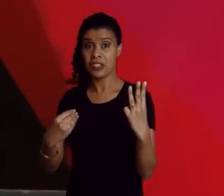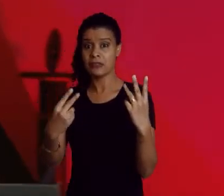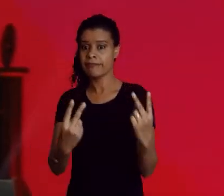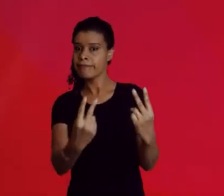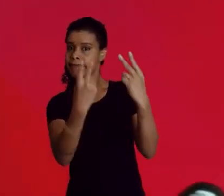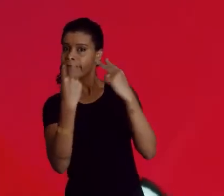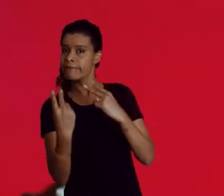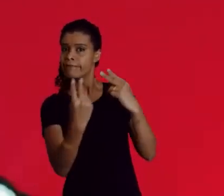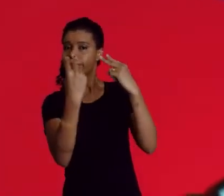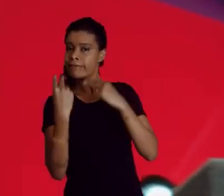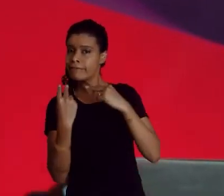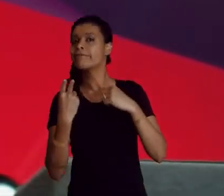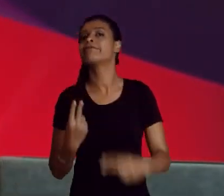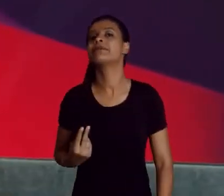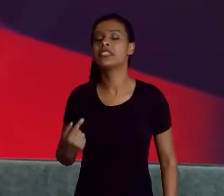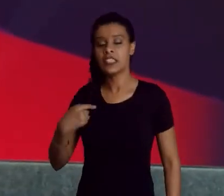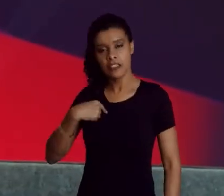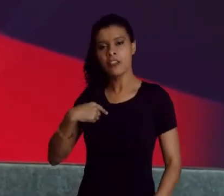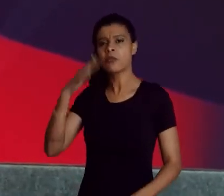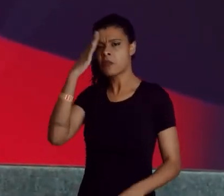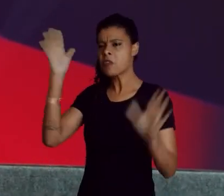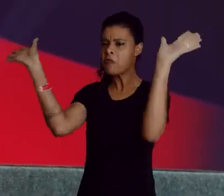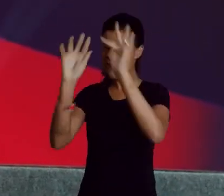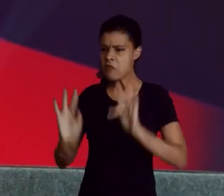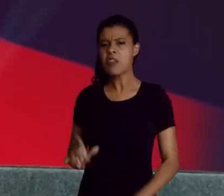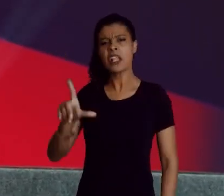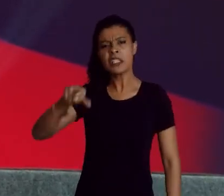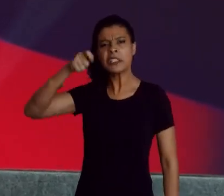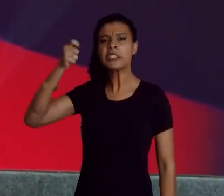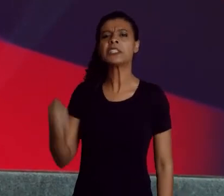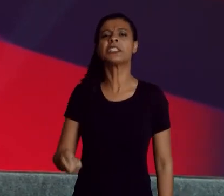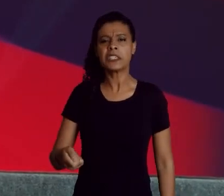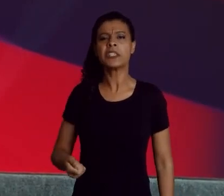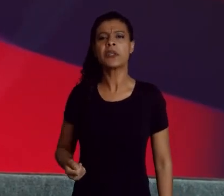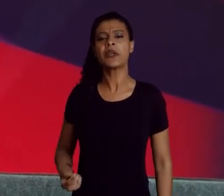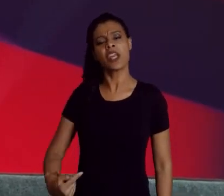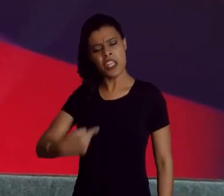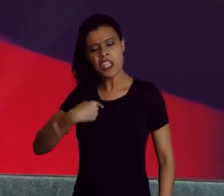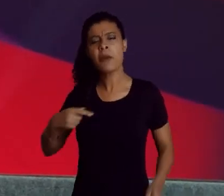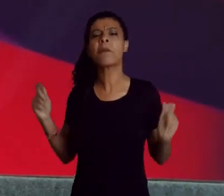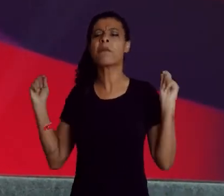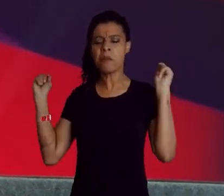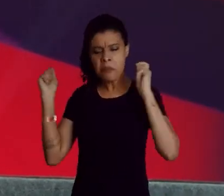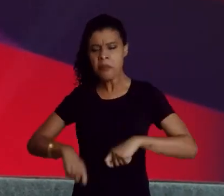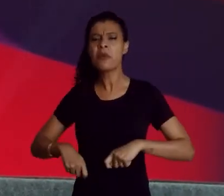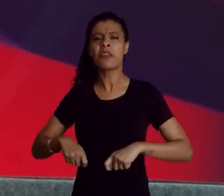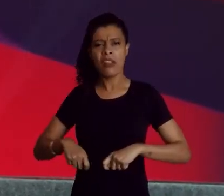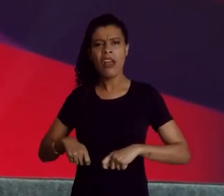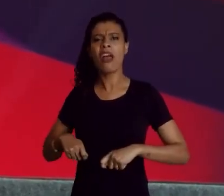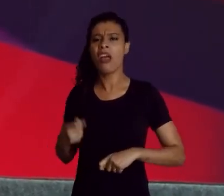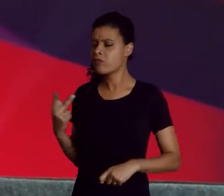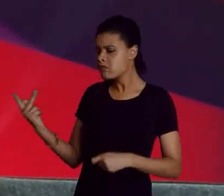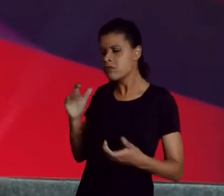que ser feliz é uma decisão. O que eu puder eu empreender para que dê certo